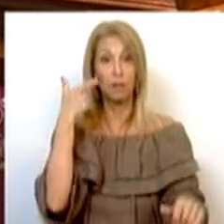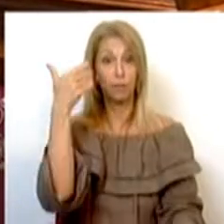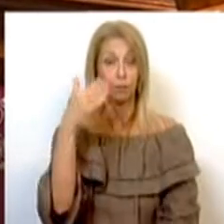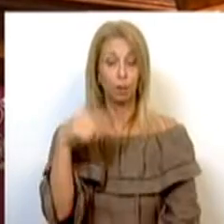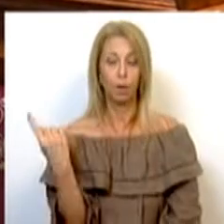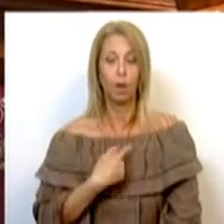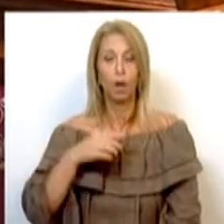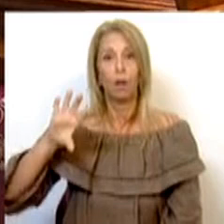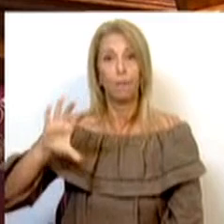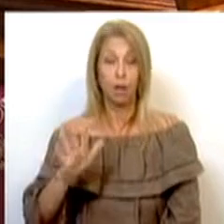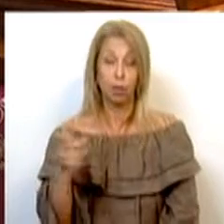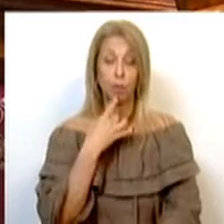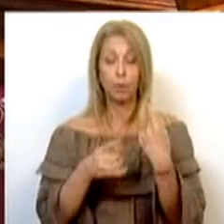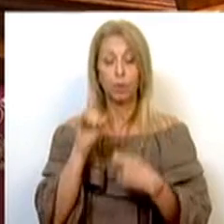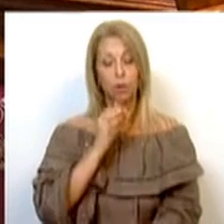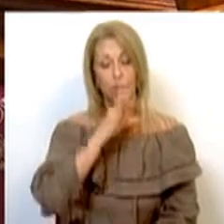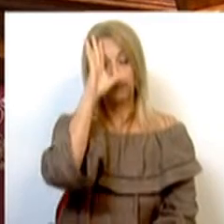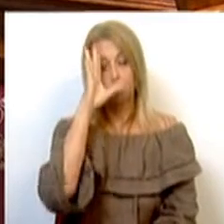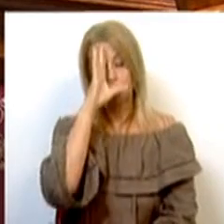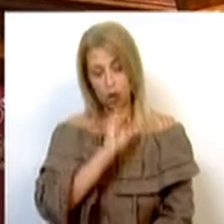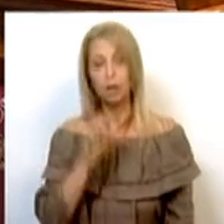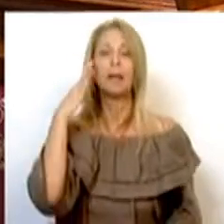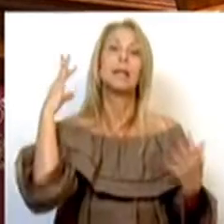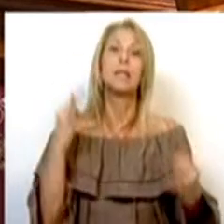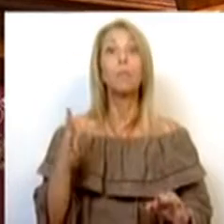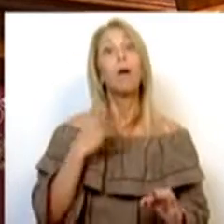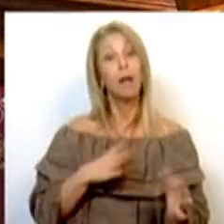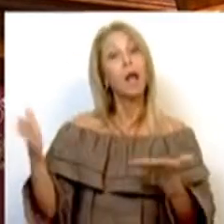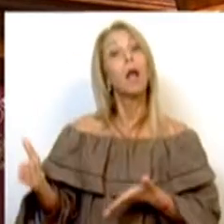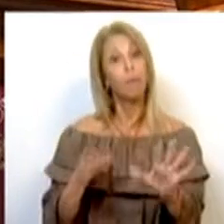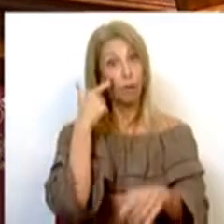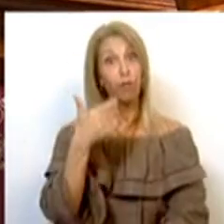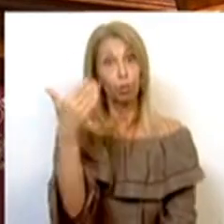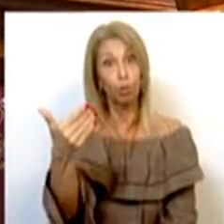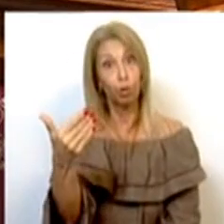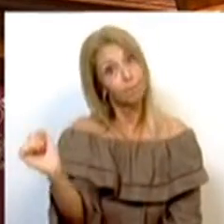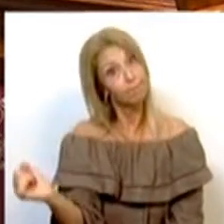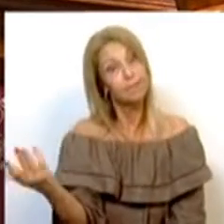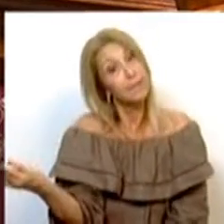Portanto, Sra. Ministra, a pergunta é simples. Queremos continuar a ter este caminho de futuro. Por isso, de que